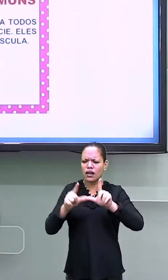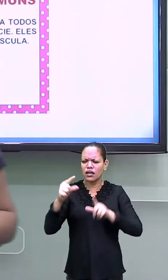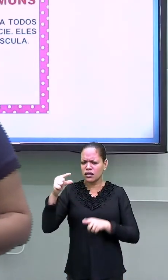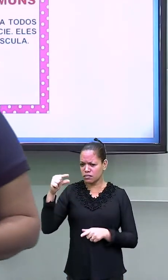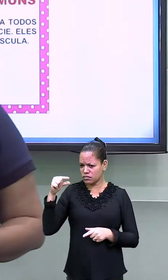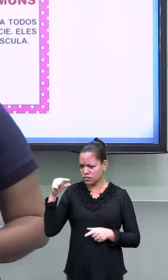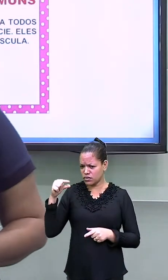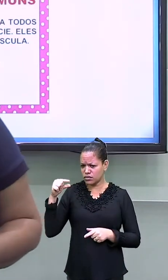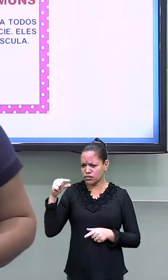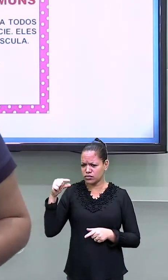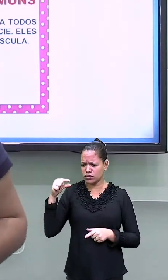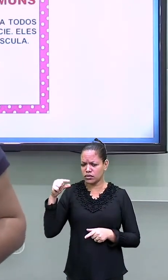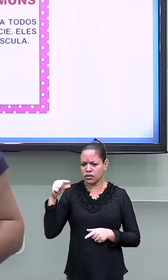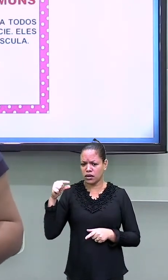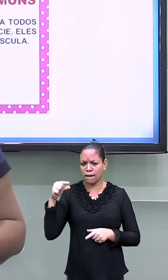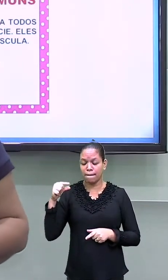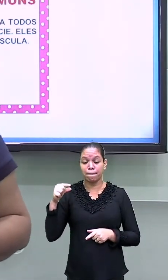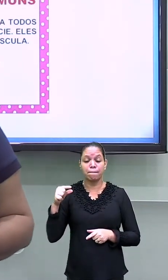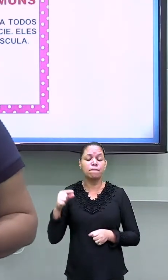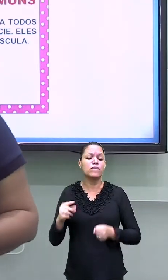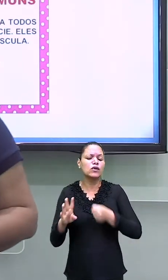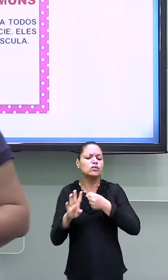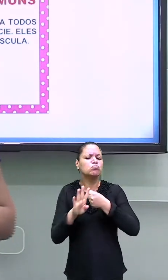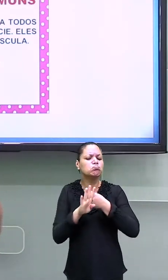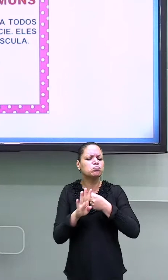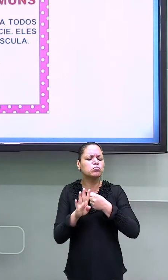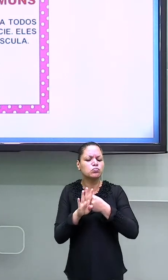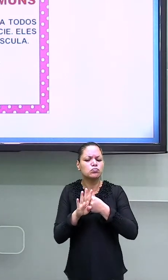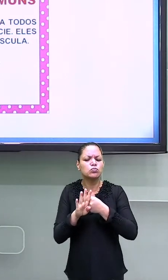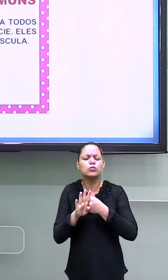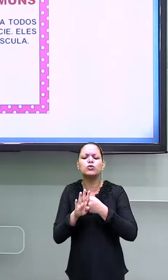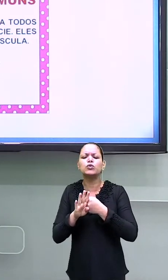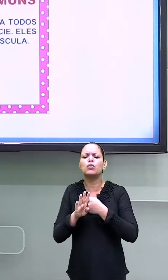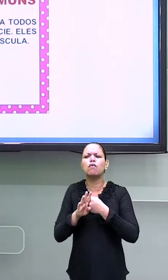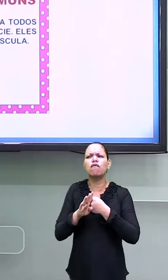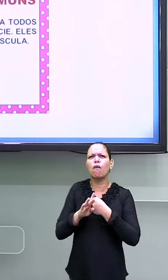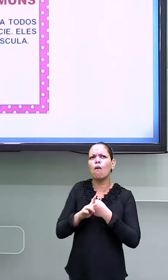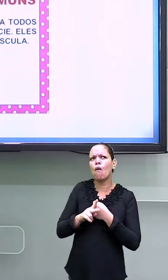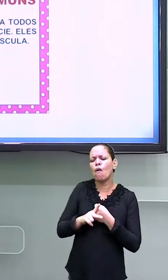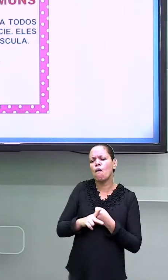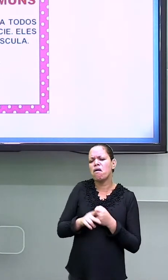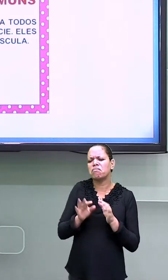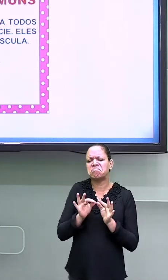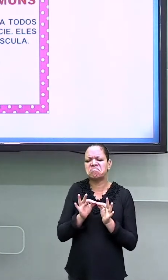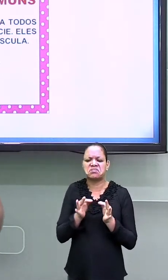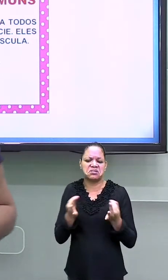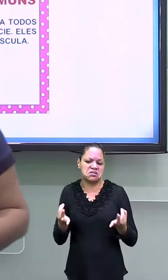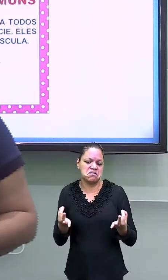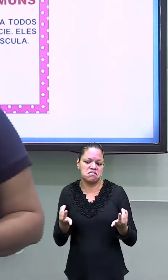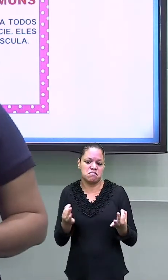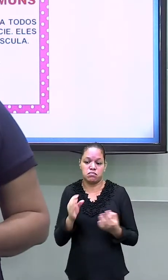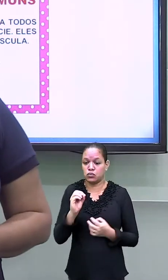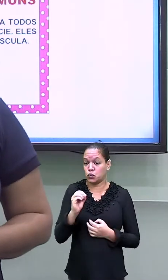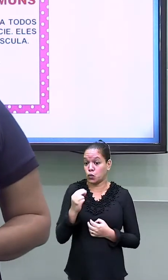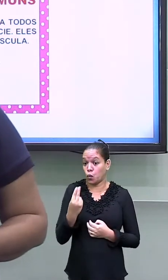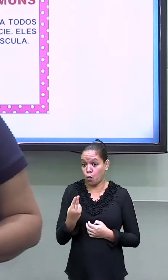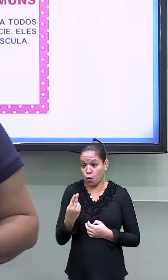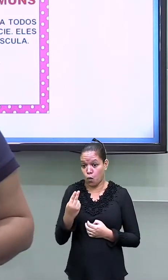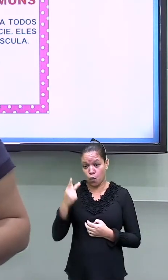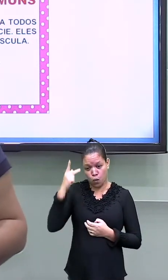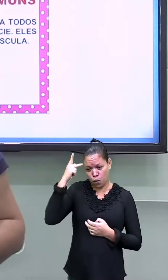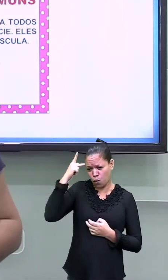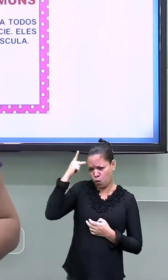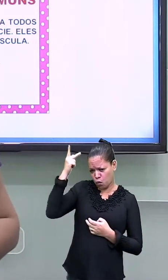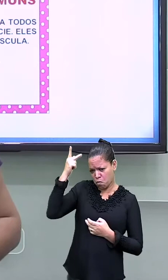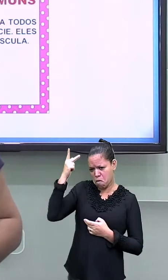importante. Substantivo comum, quando você vai escrever, você está lá fazendo um texto. Vamos pôr um exemplo. A professora